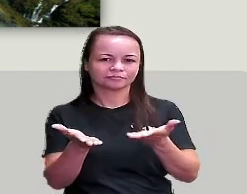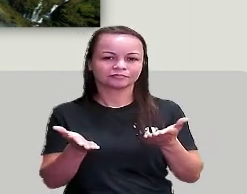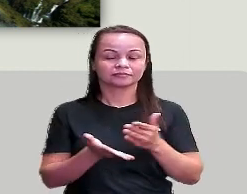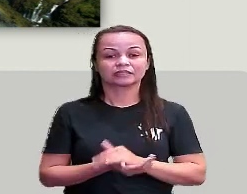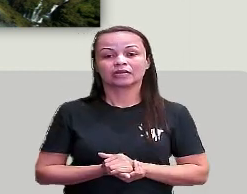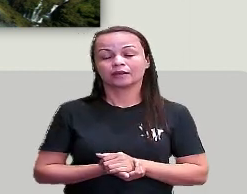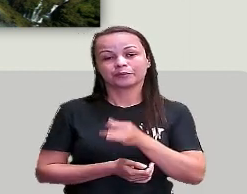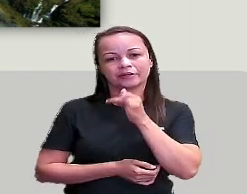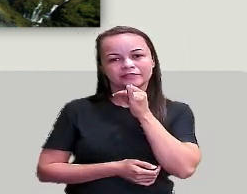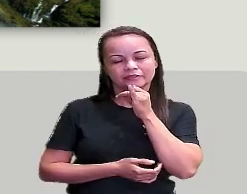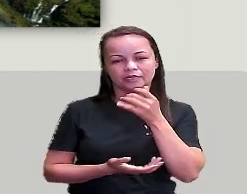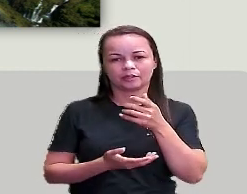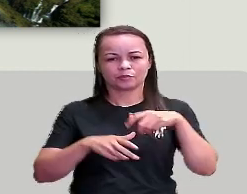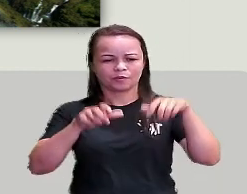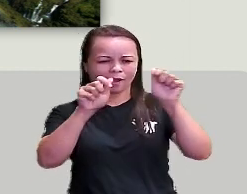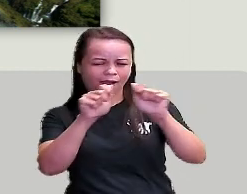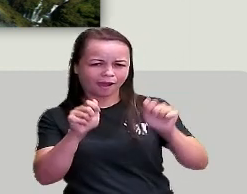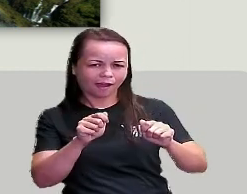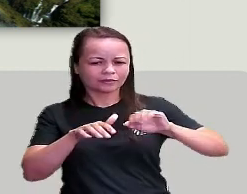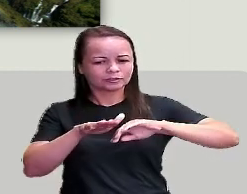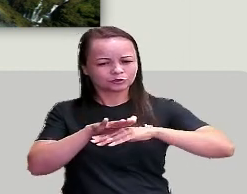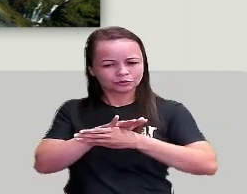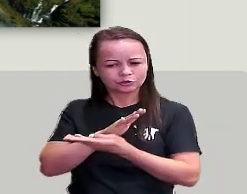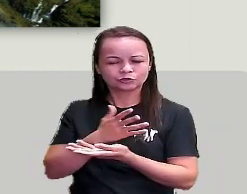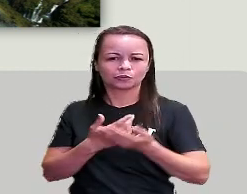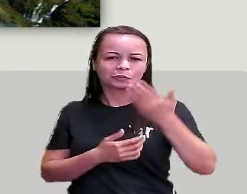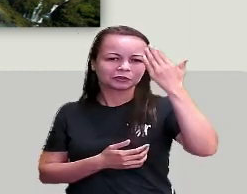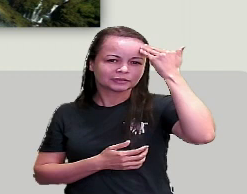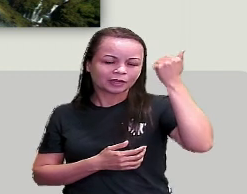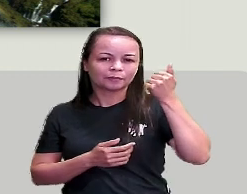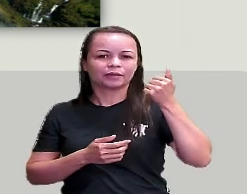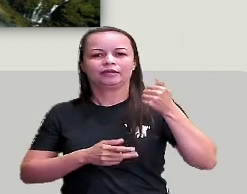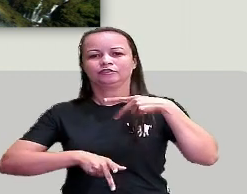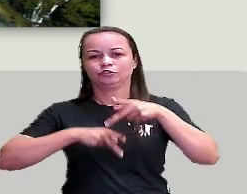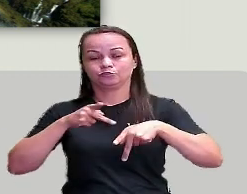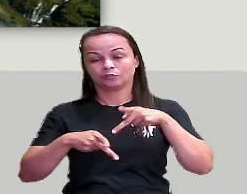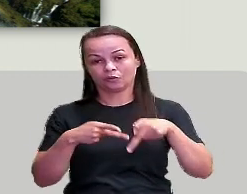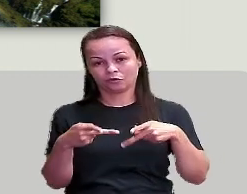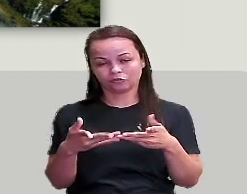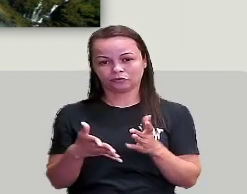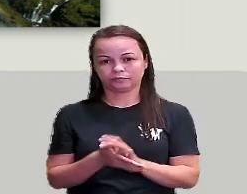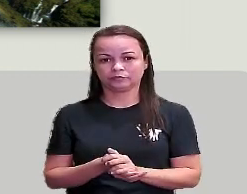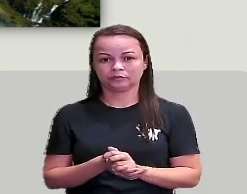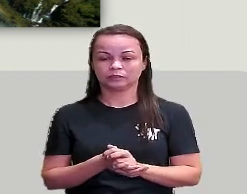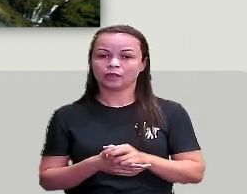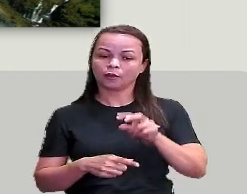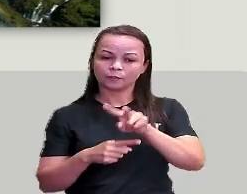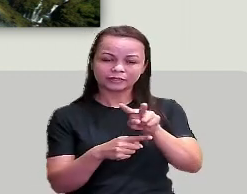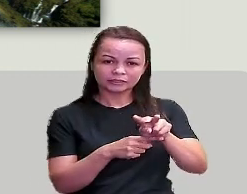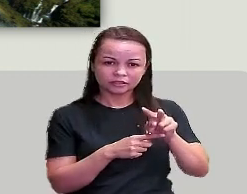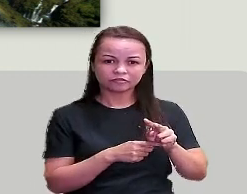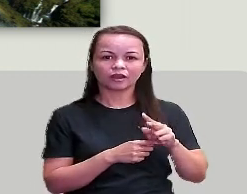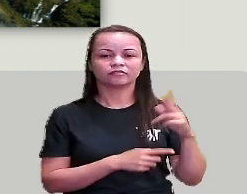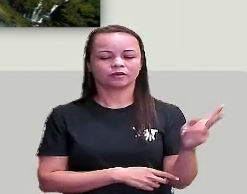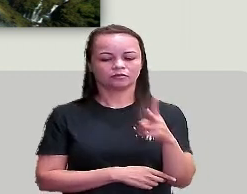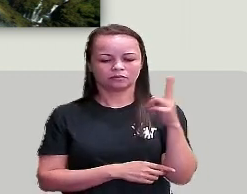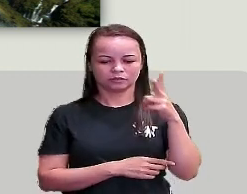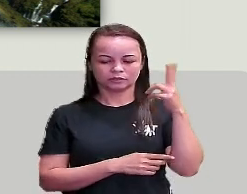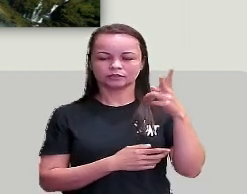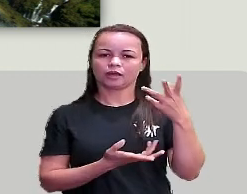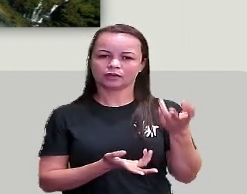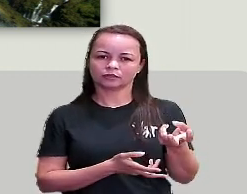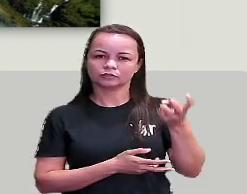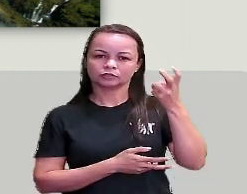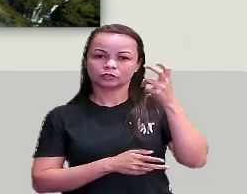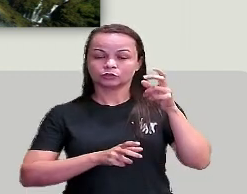Por exemplo, a arte, as tradições, os saberes de determinado povo. Preservar e valorizar os elementos culturais de um povo é manter